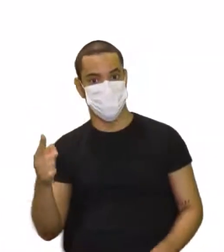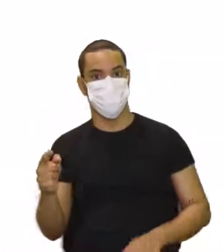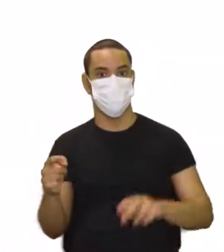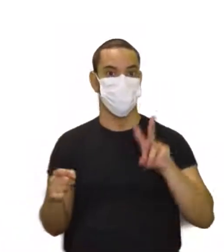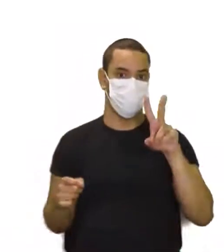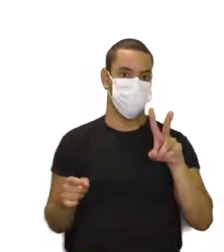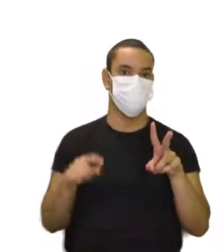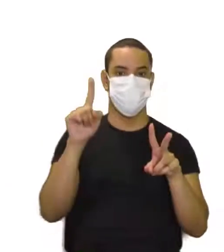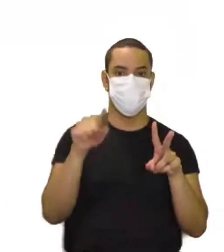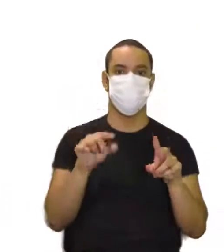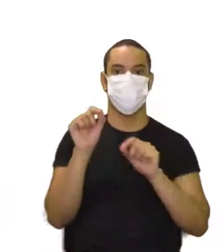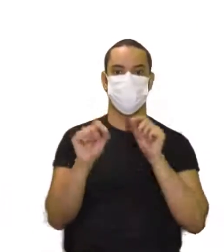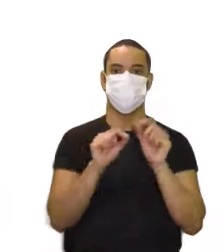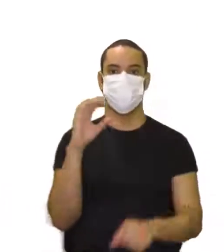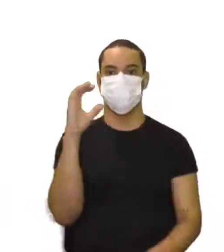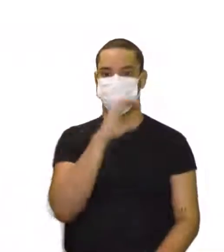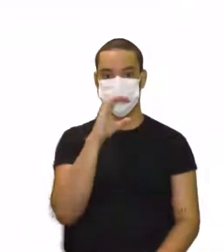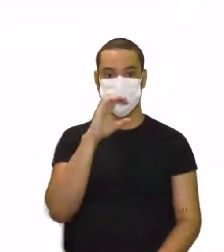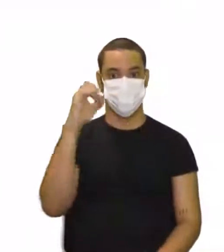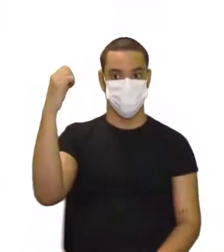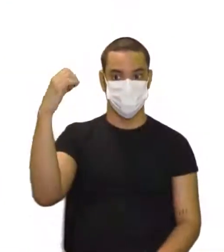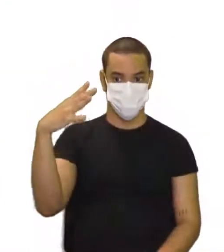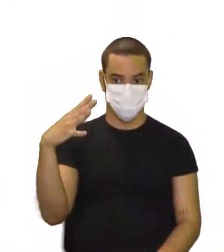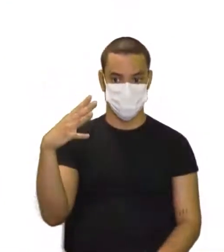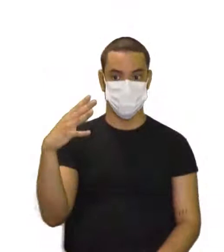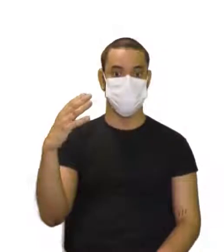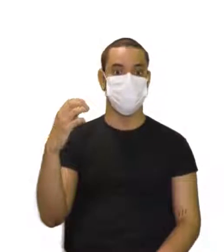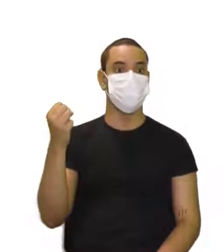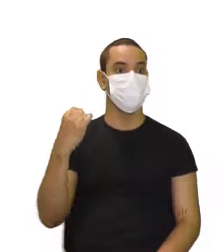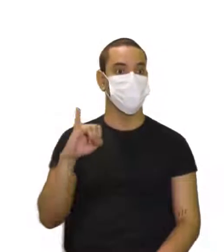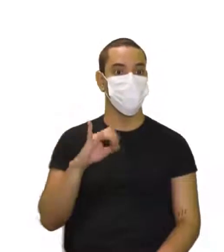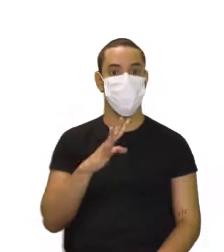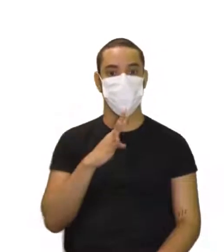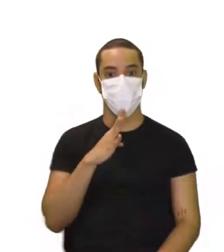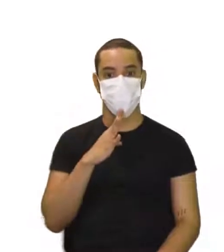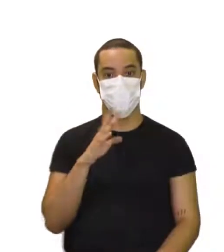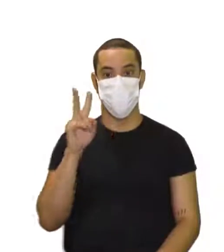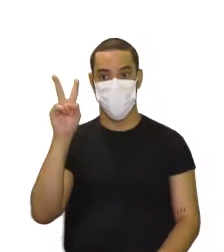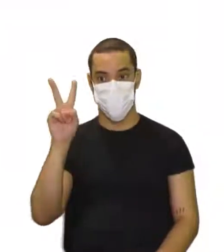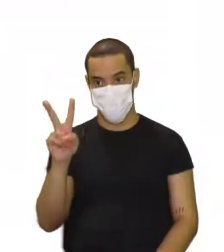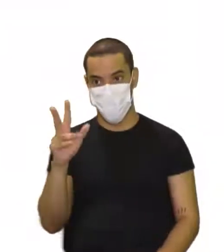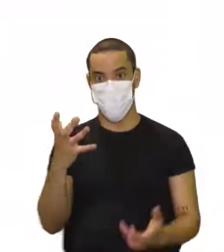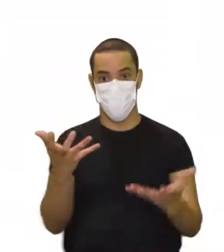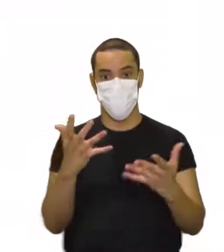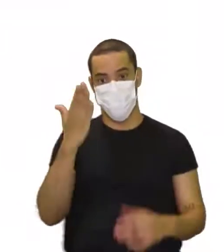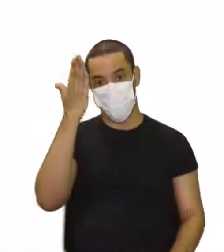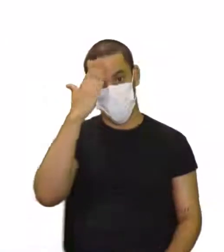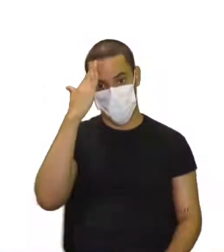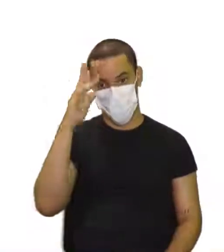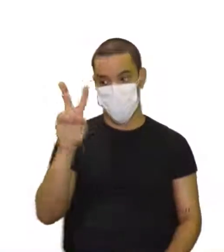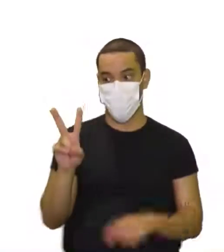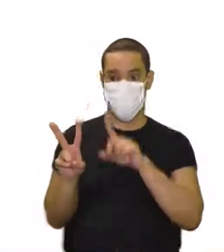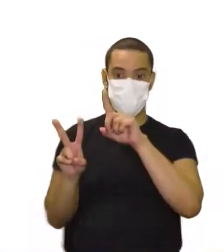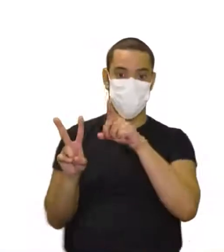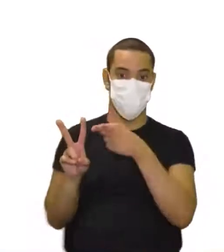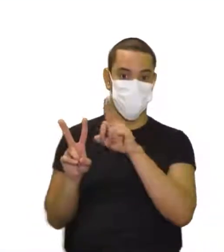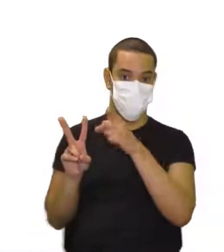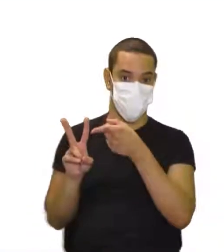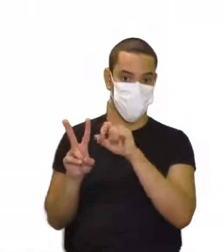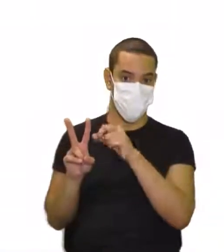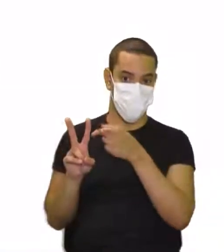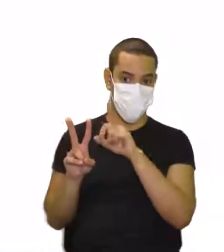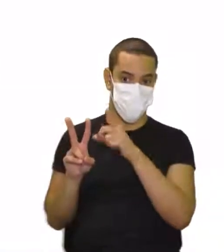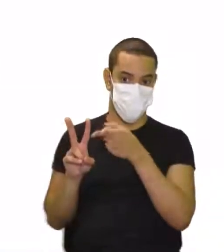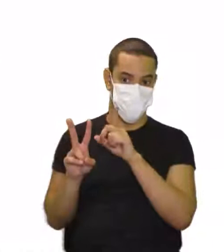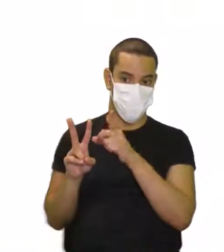C é a velocidade da luz, certo? Se conhecemos V e queremos saber V', certo?